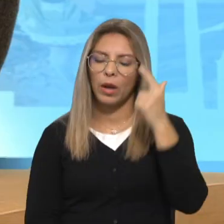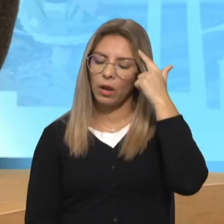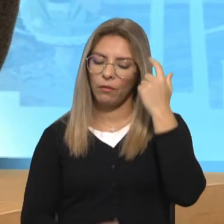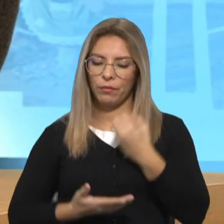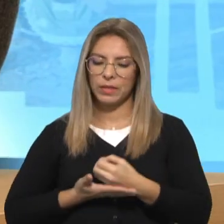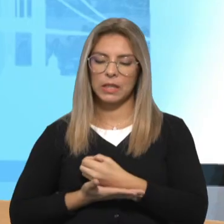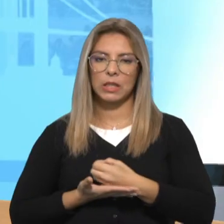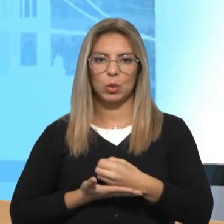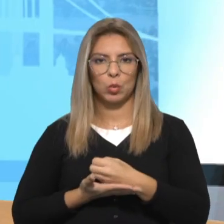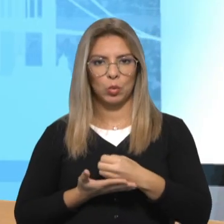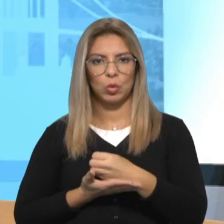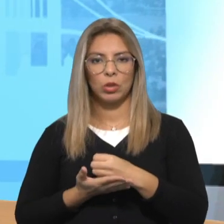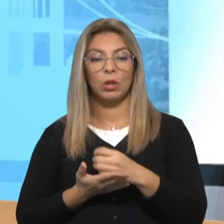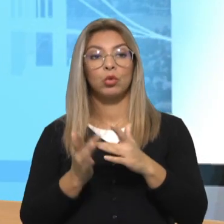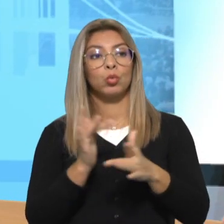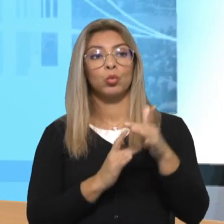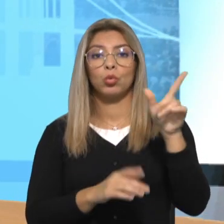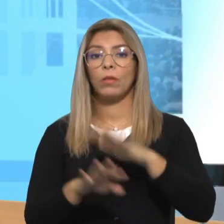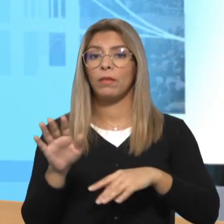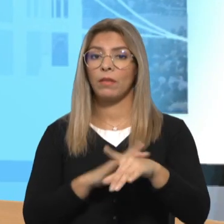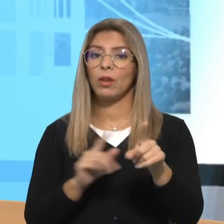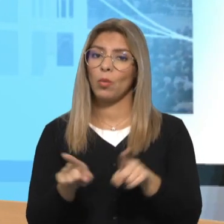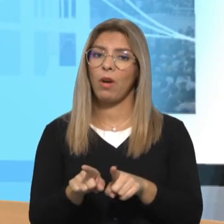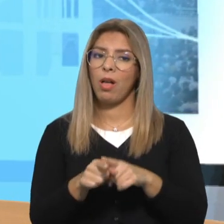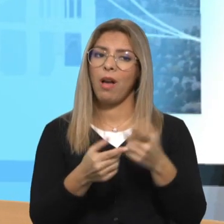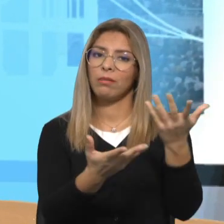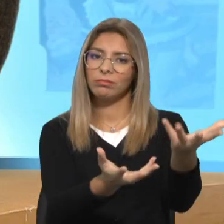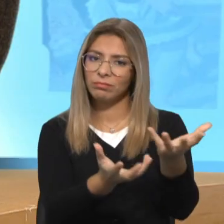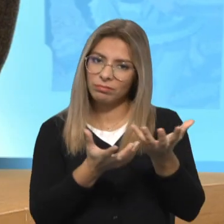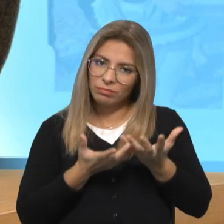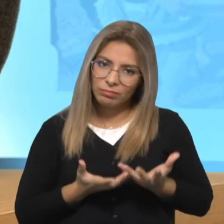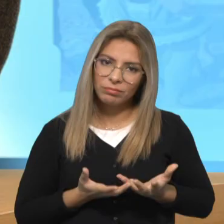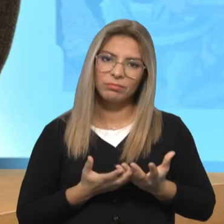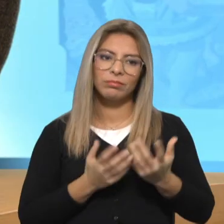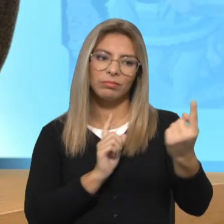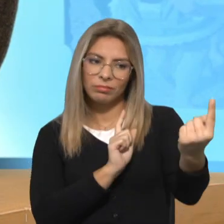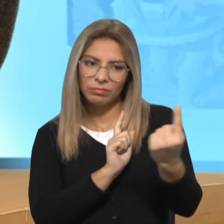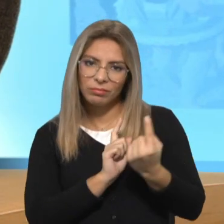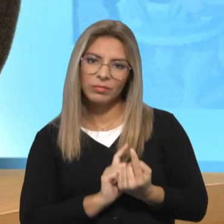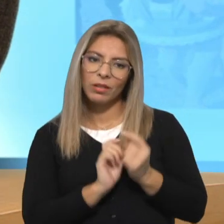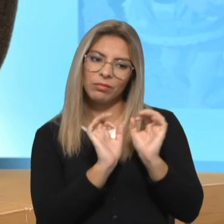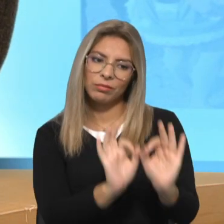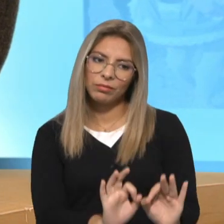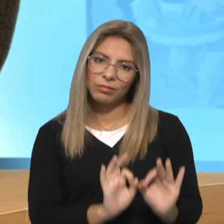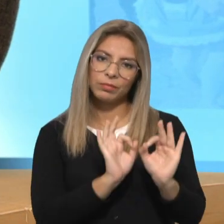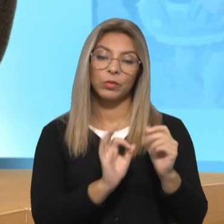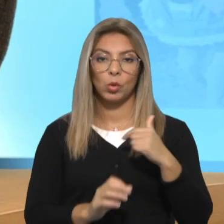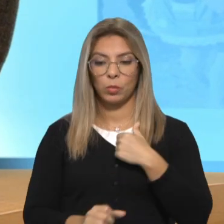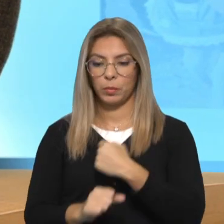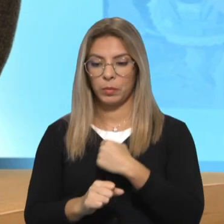Como Jesus fazia, de facto, esta coisa de acolher profundamente o outro, não é? E nós, até na minha